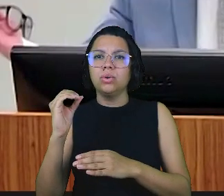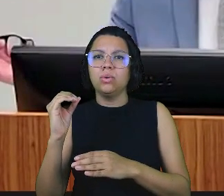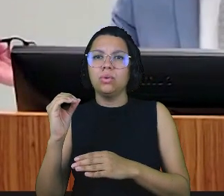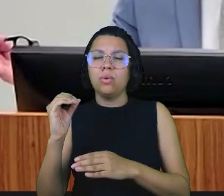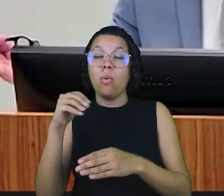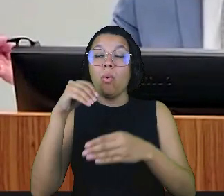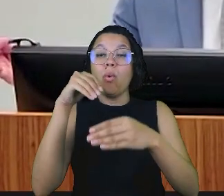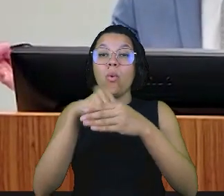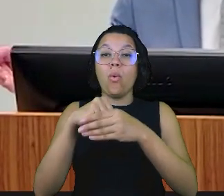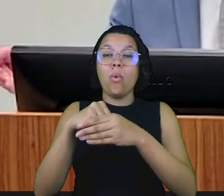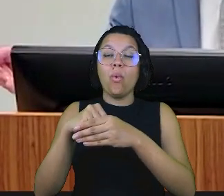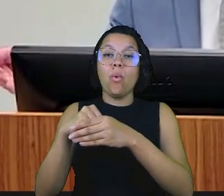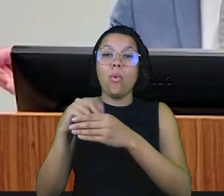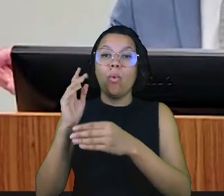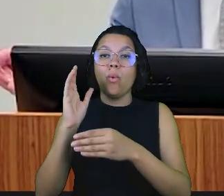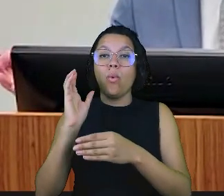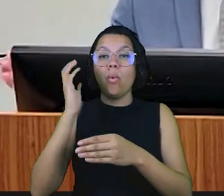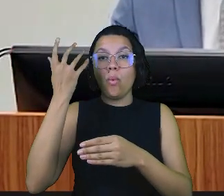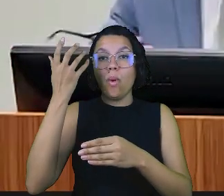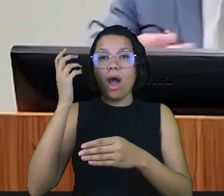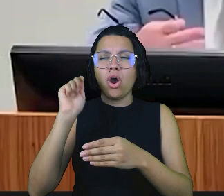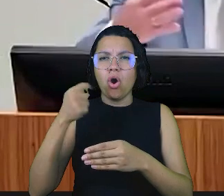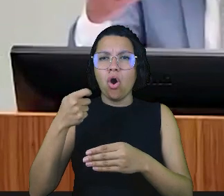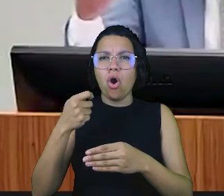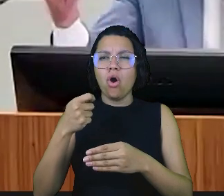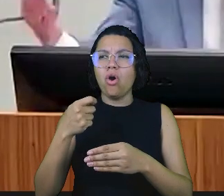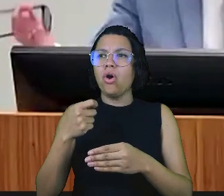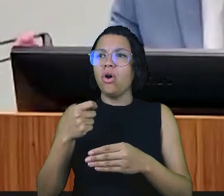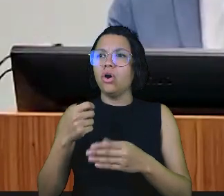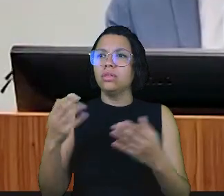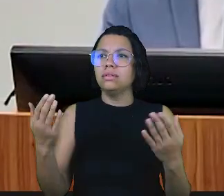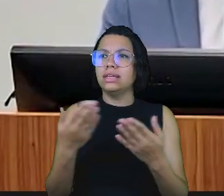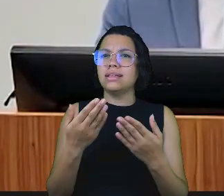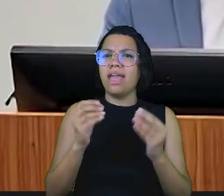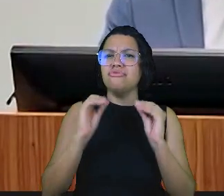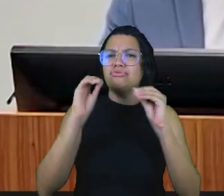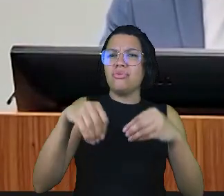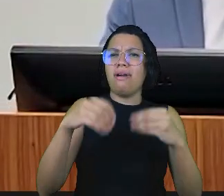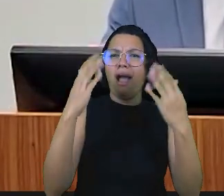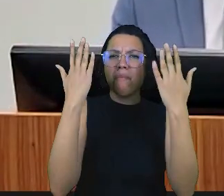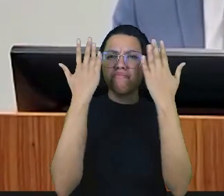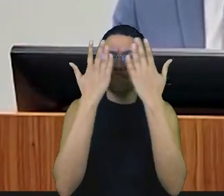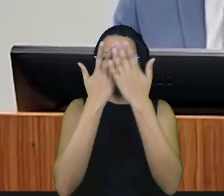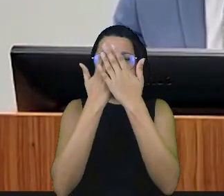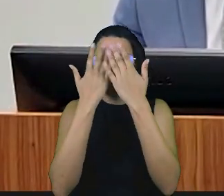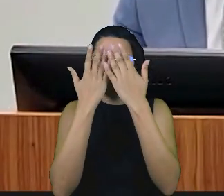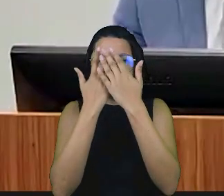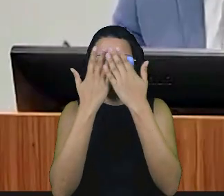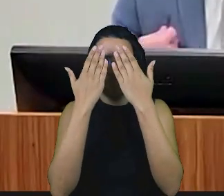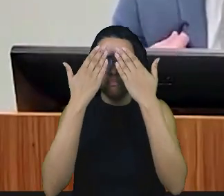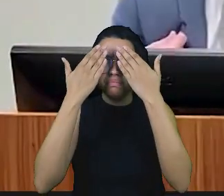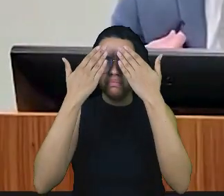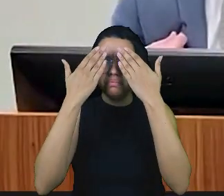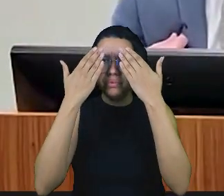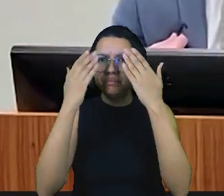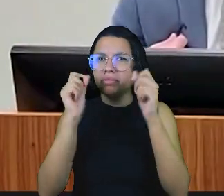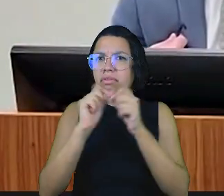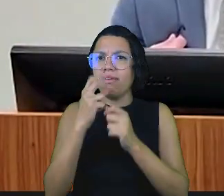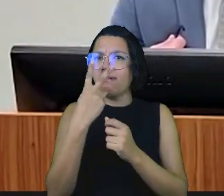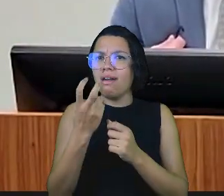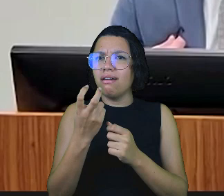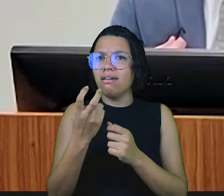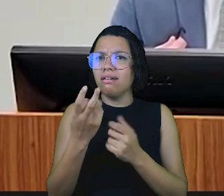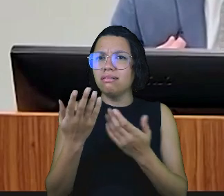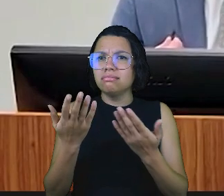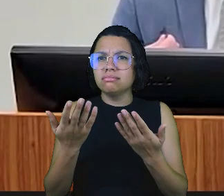jogar uma nuvem de fumaça que nos cega, a nós. E aí eu falo como juiz de